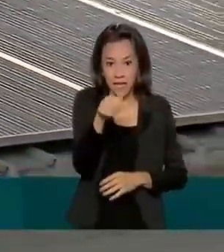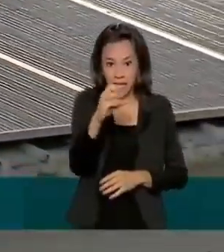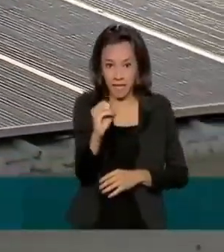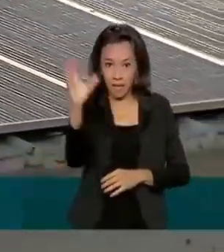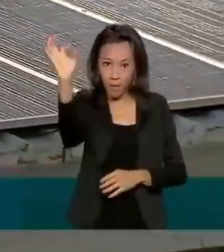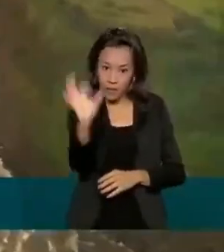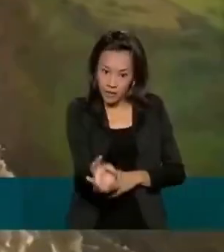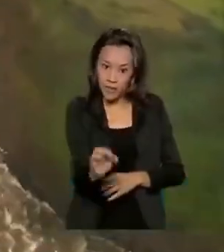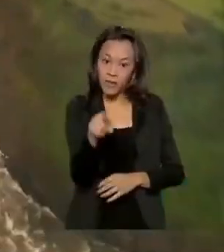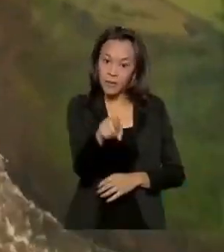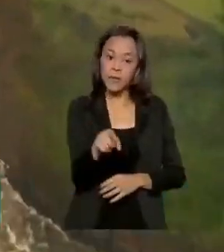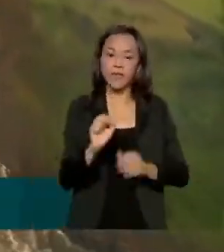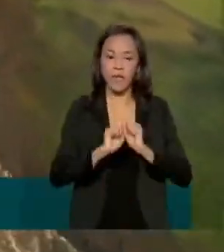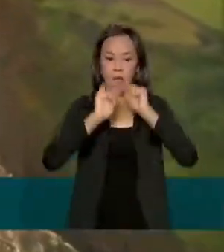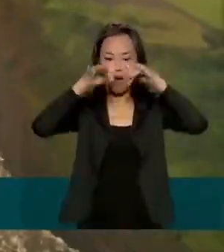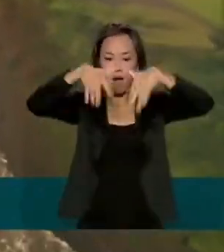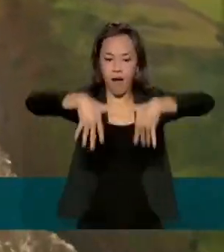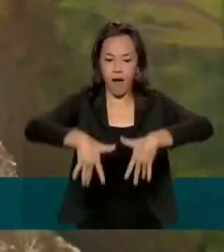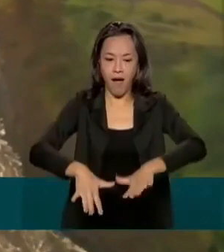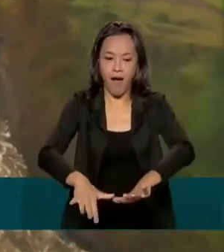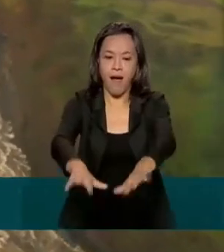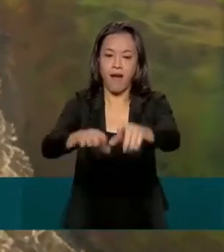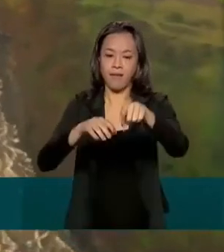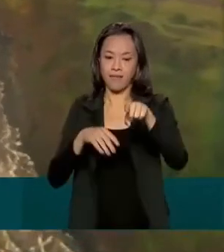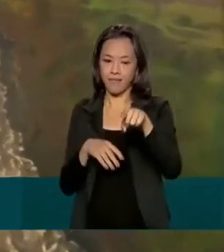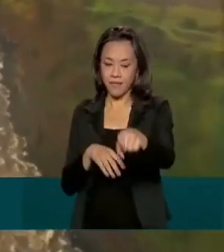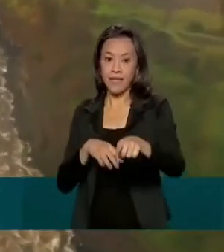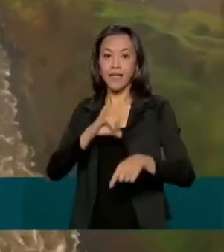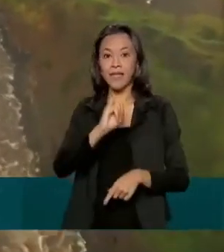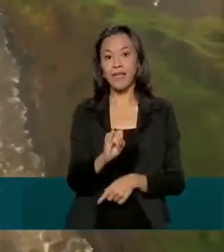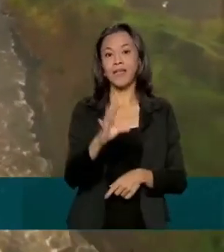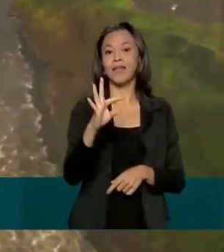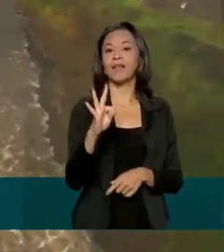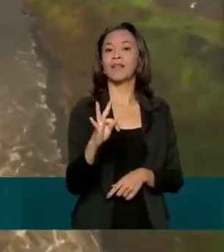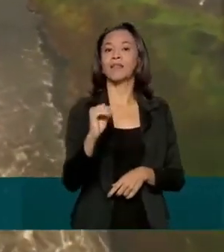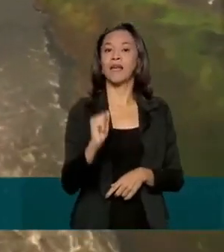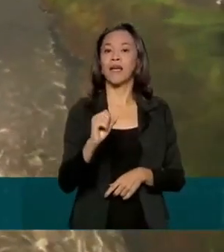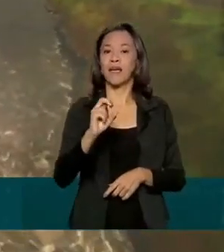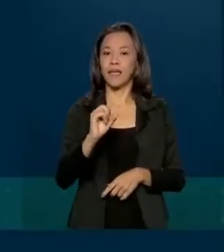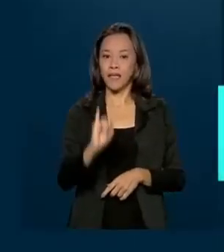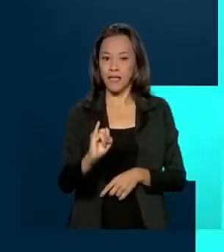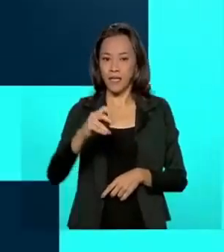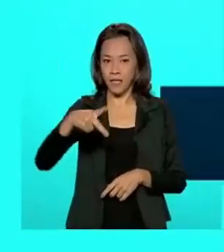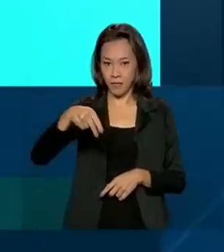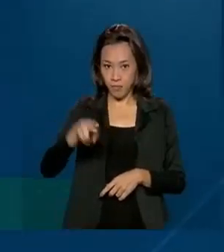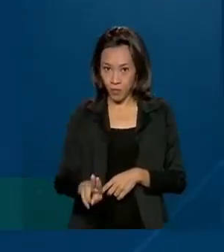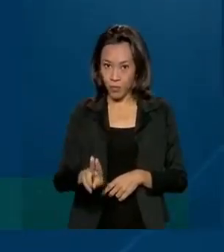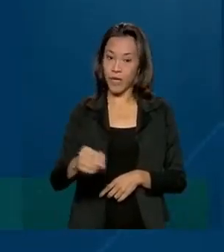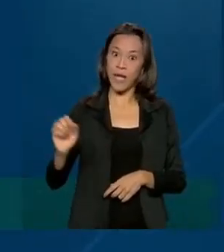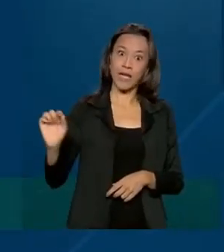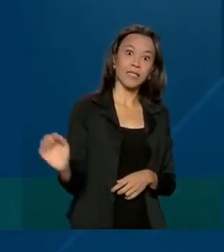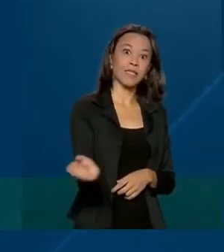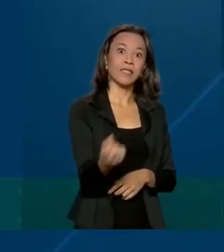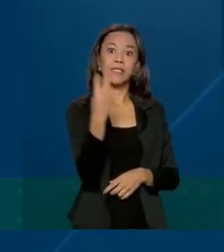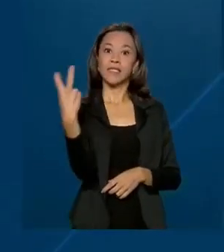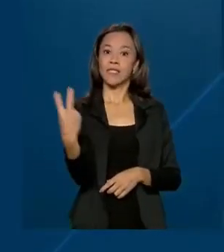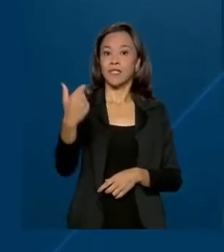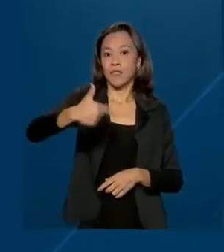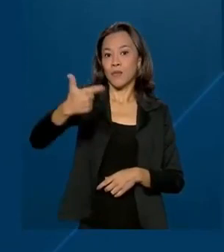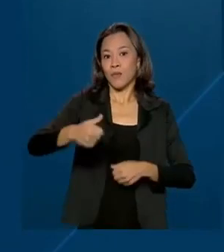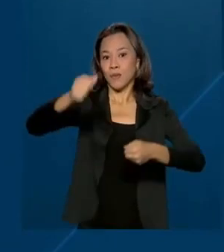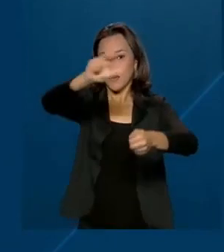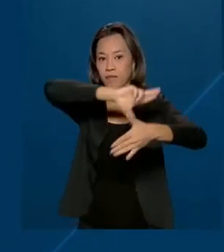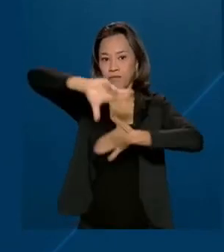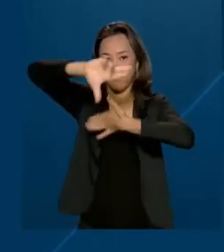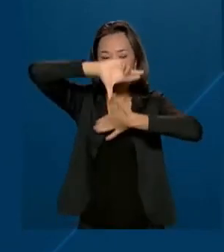hidrelétrica de Itaipu que a segunda maior do mundo EA maior da América Latina segundo a Associação Brasileira